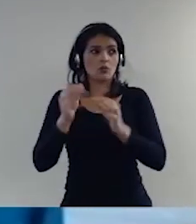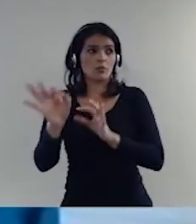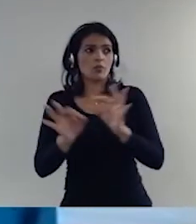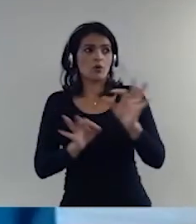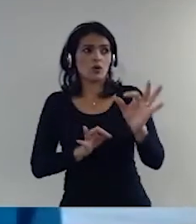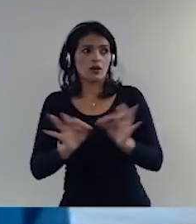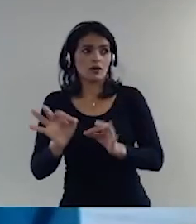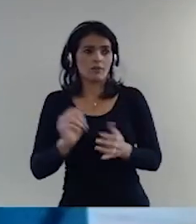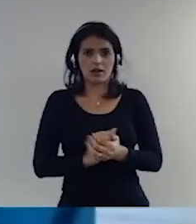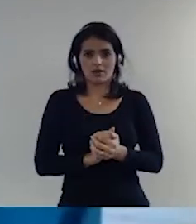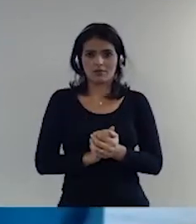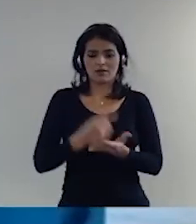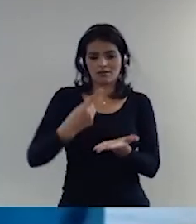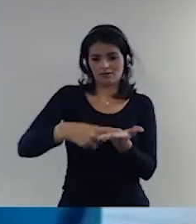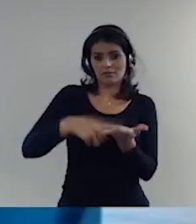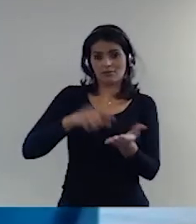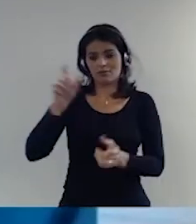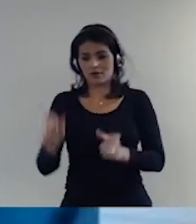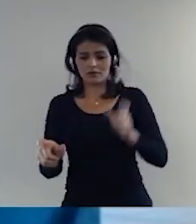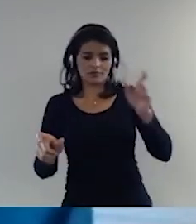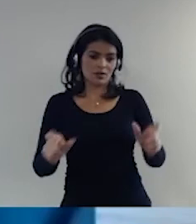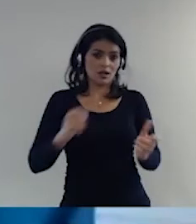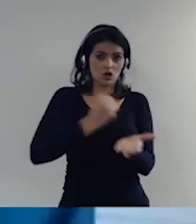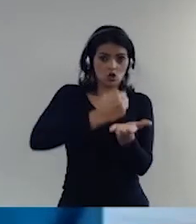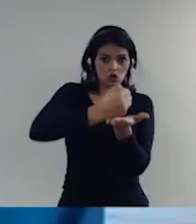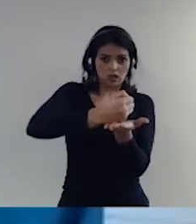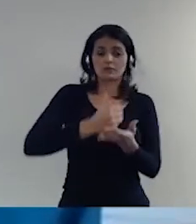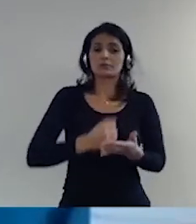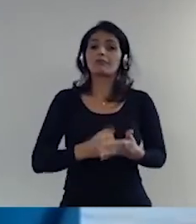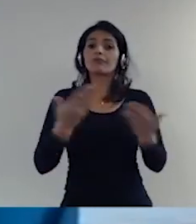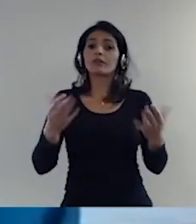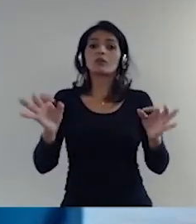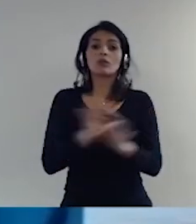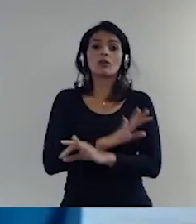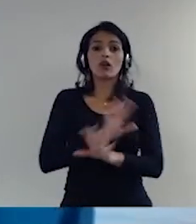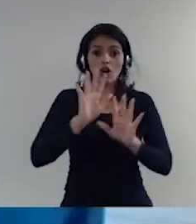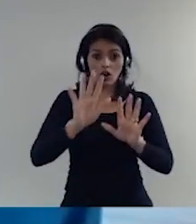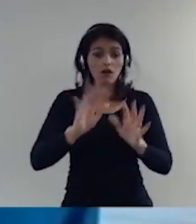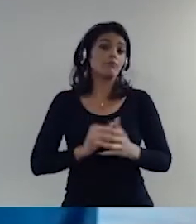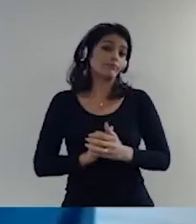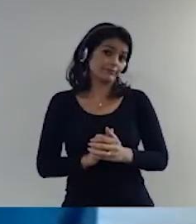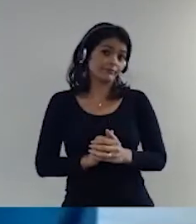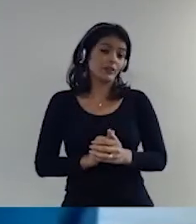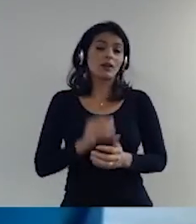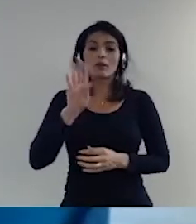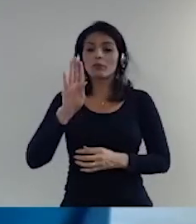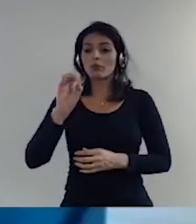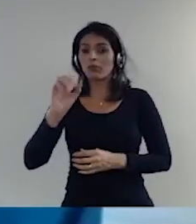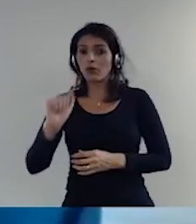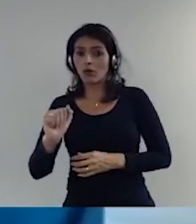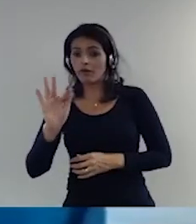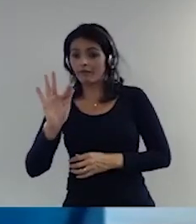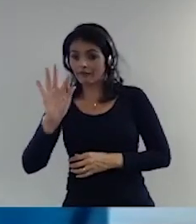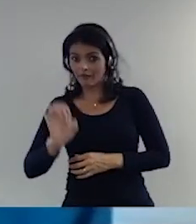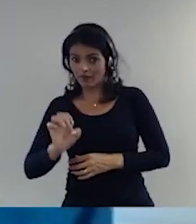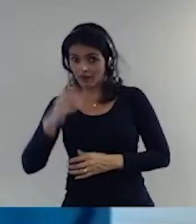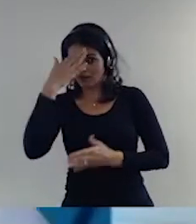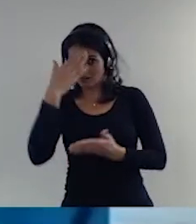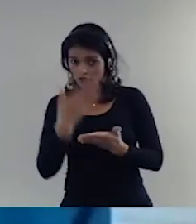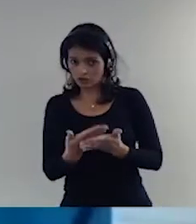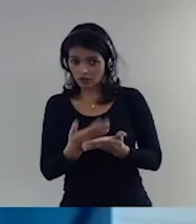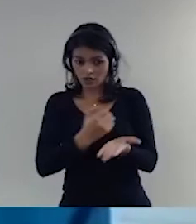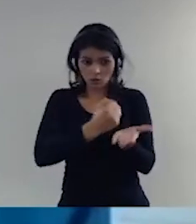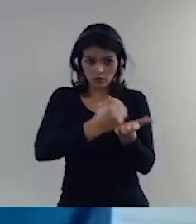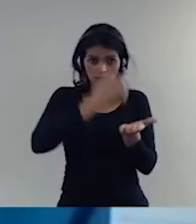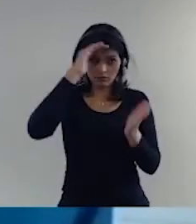programada pelas partes, pelos contratantes. Então, eu concluo aqui chamando a atenção para isso. Boa-fé,